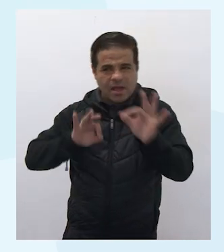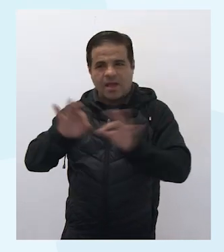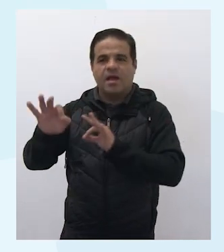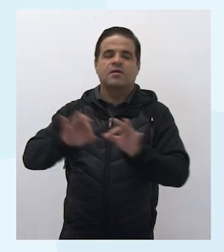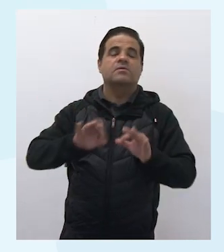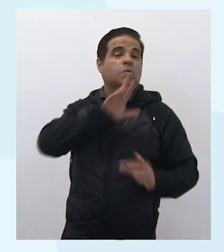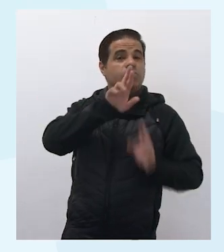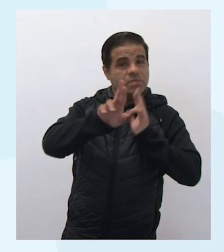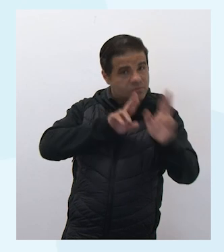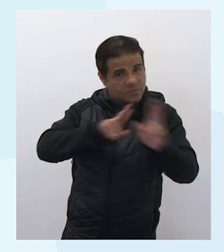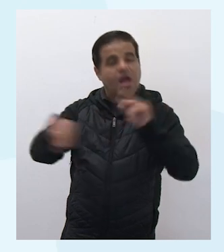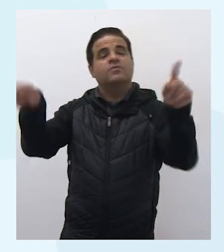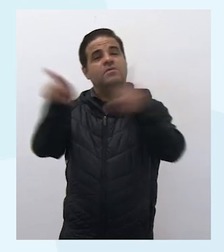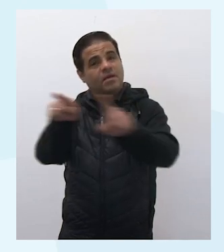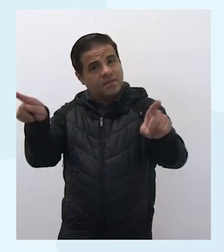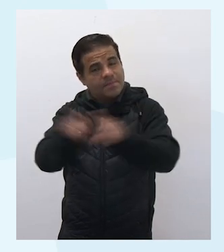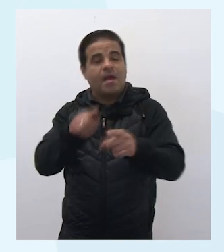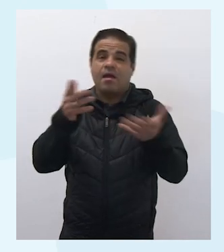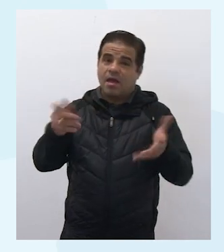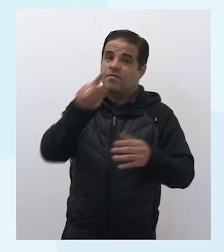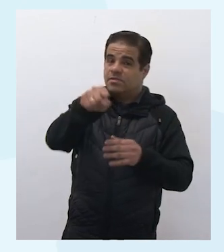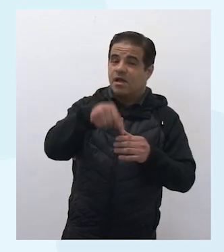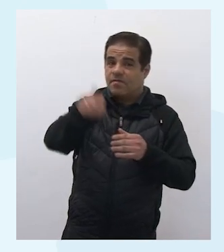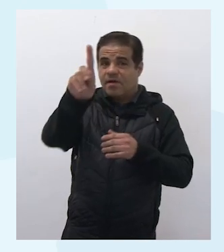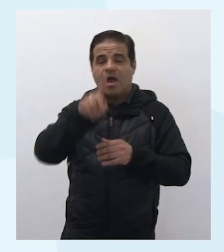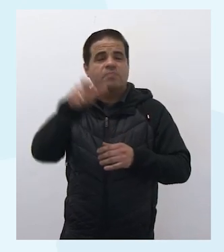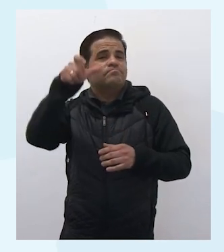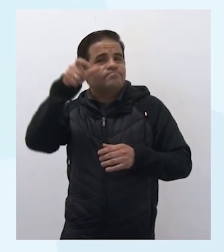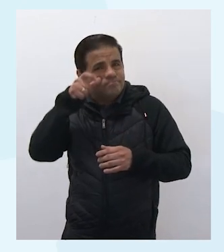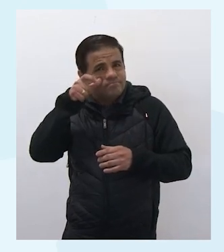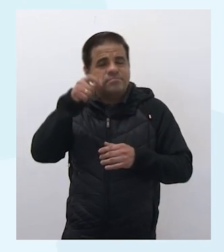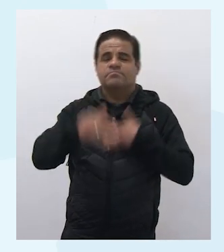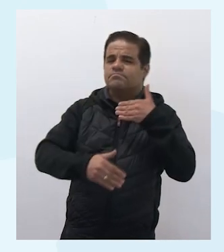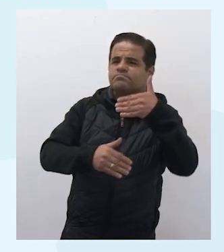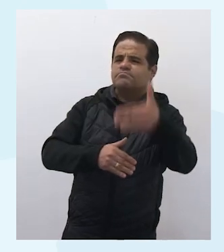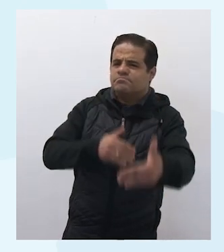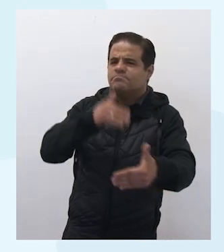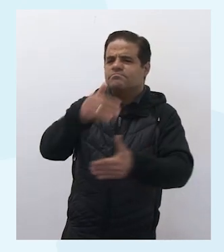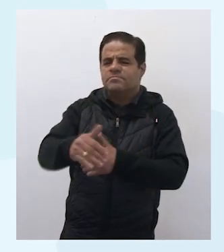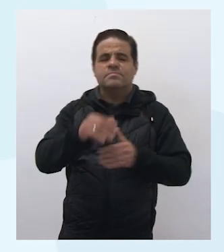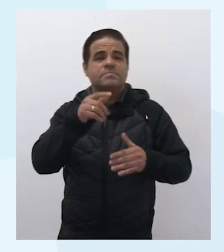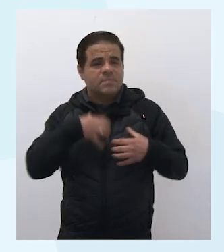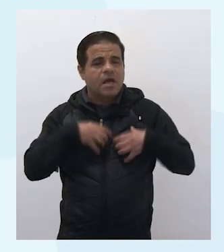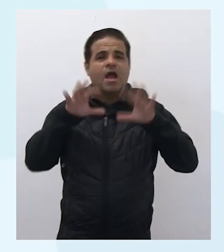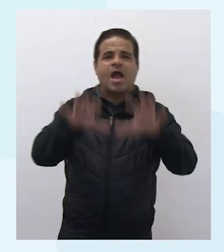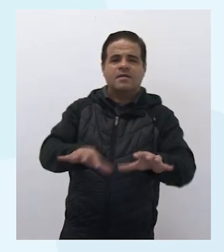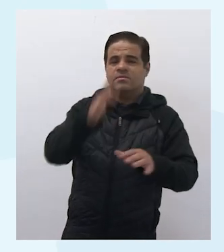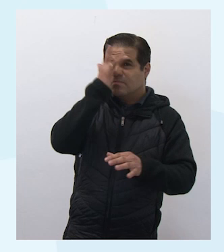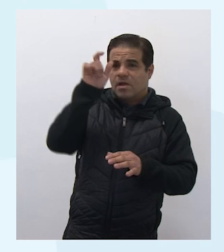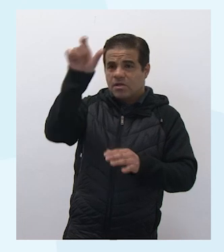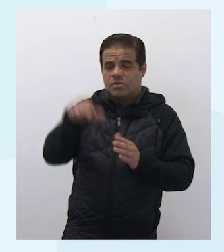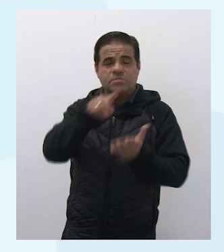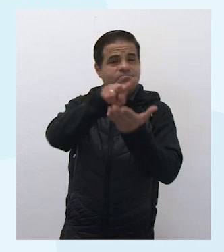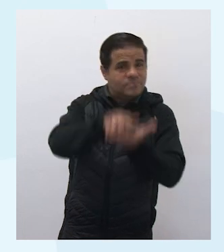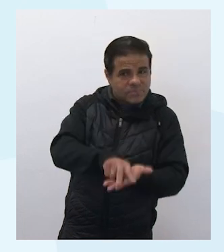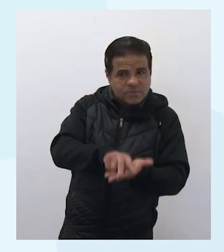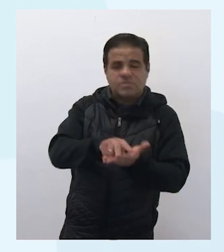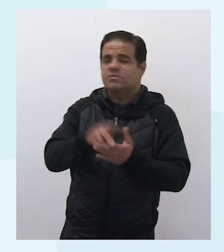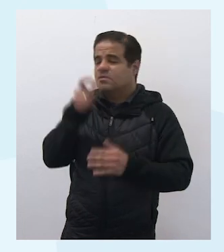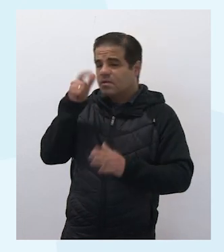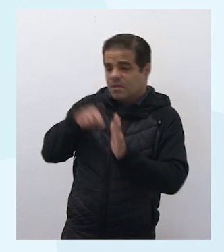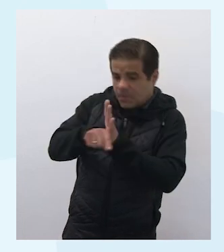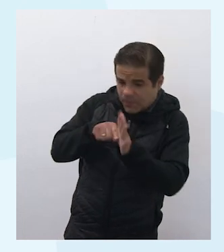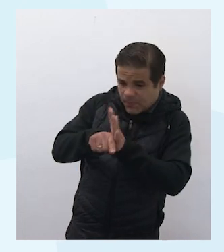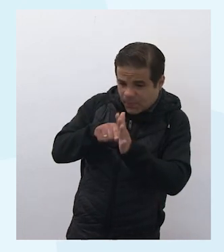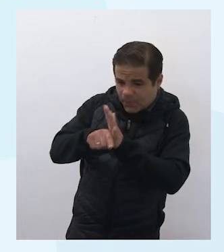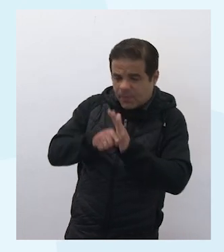dos resultados, que é quando você vai observando a reação do paciente, né? Conforme o Rodrigo está